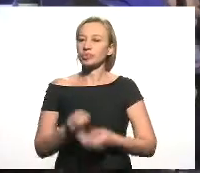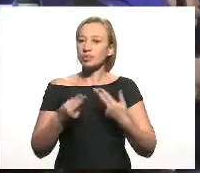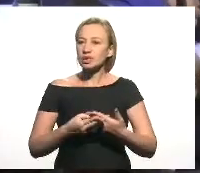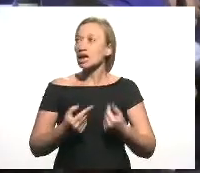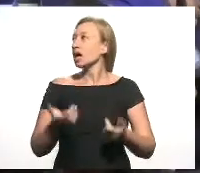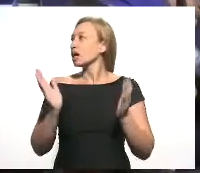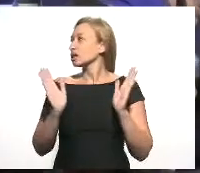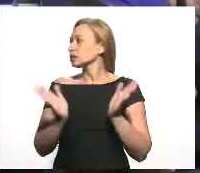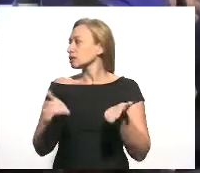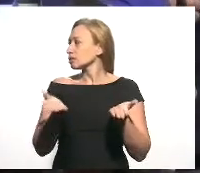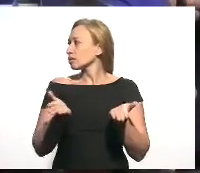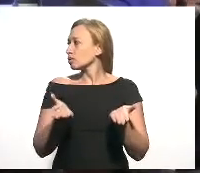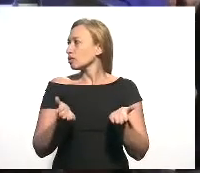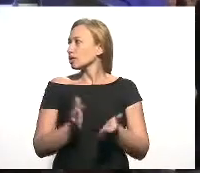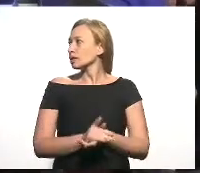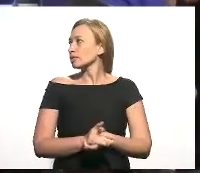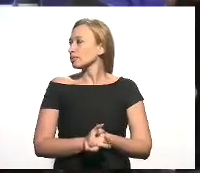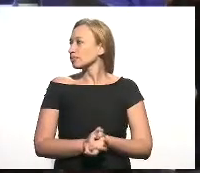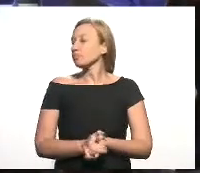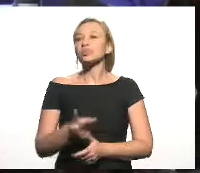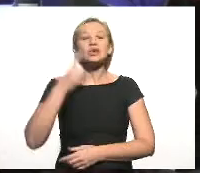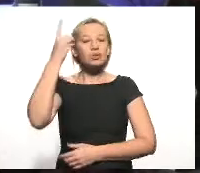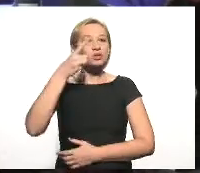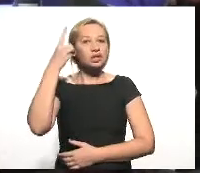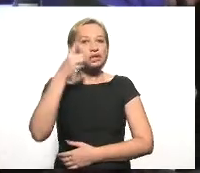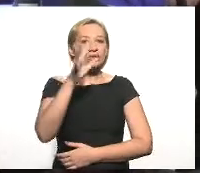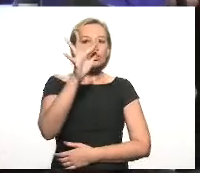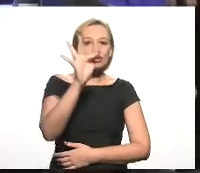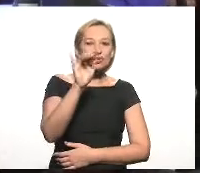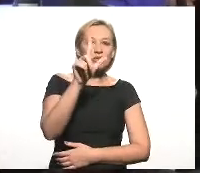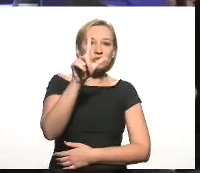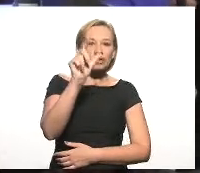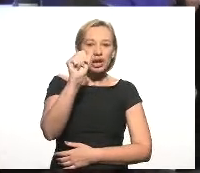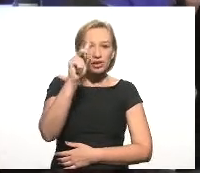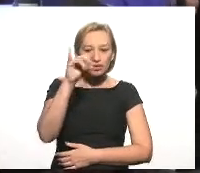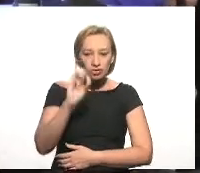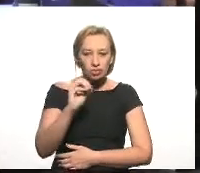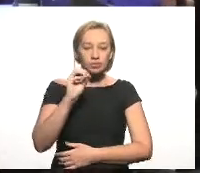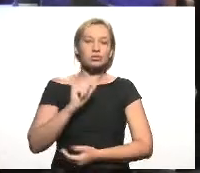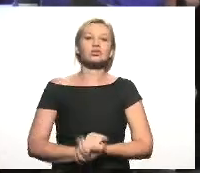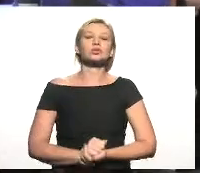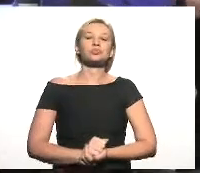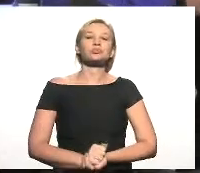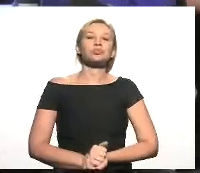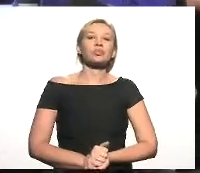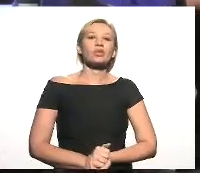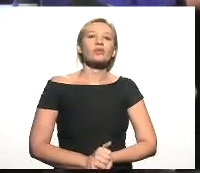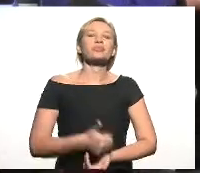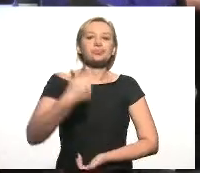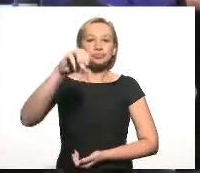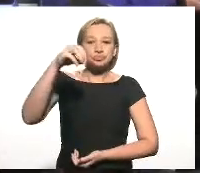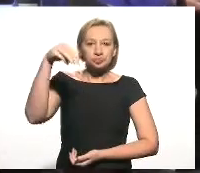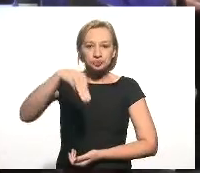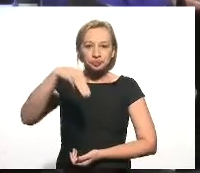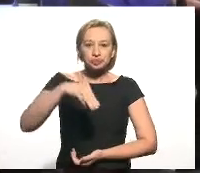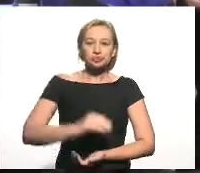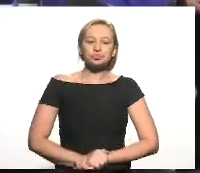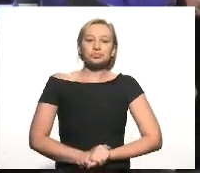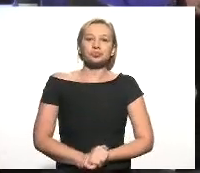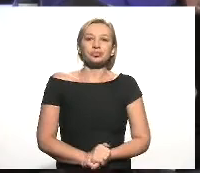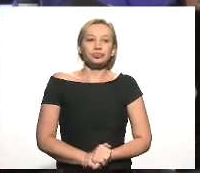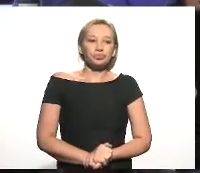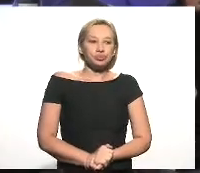Concedo agora a palavra ao nobre deputado Flávio Serafini. Vossa Excelência dispõe de 10 minutos.